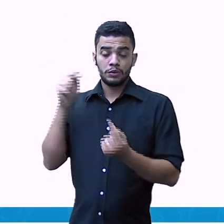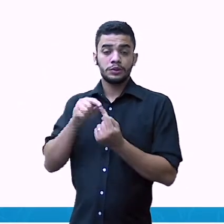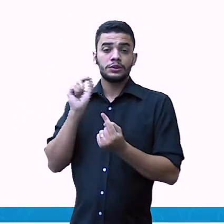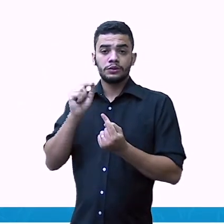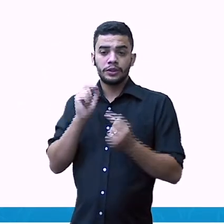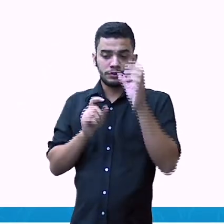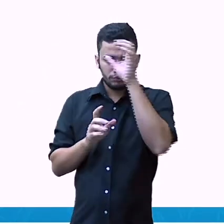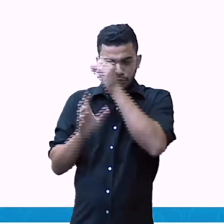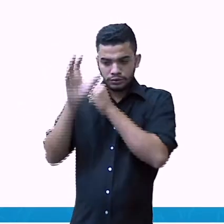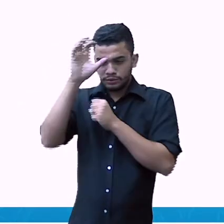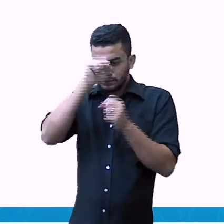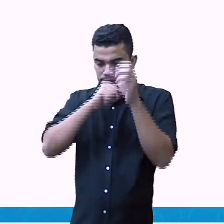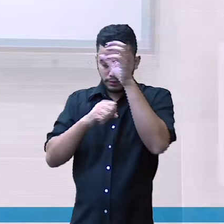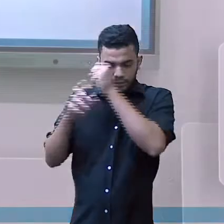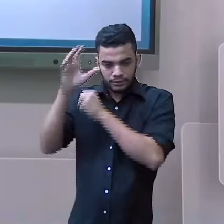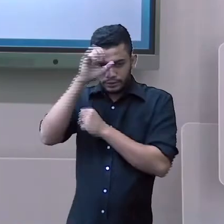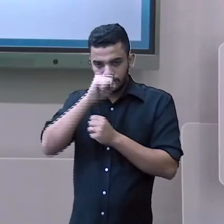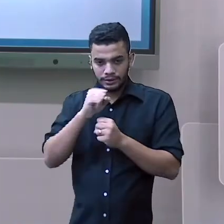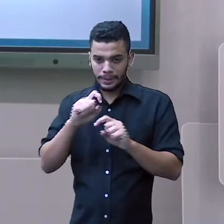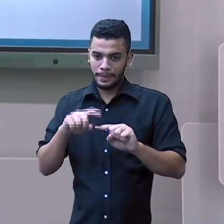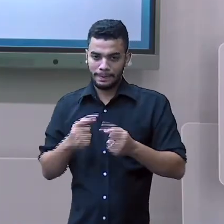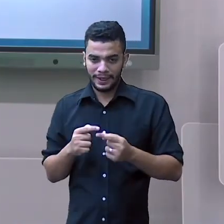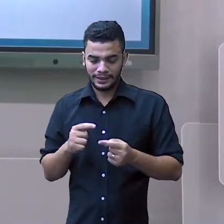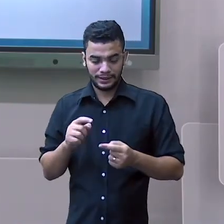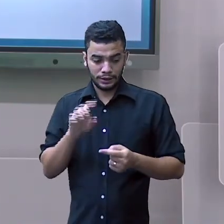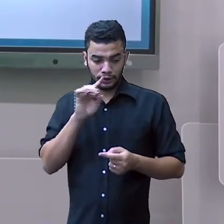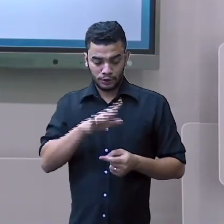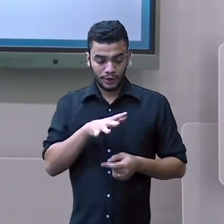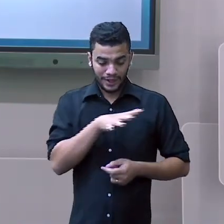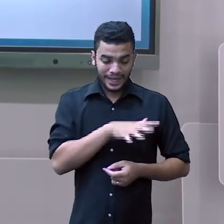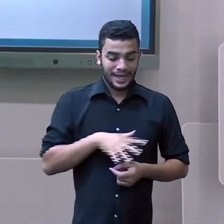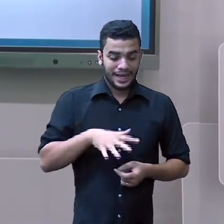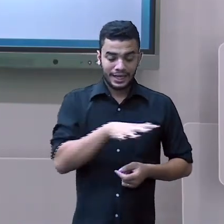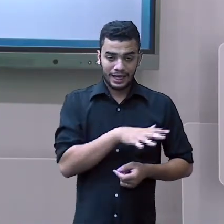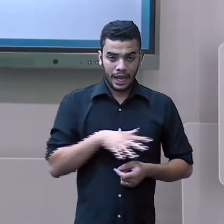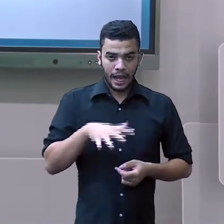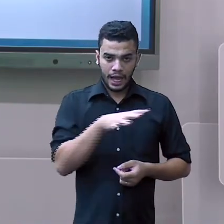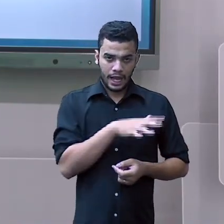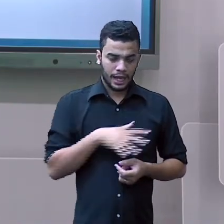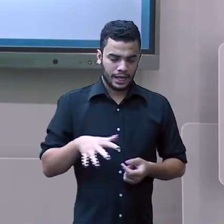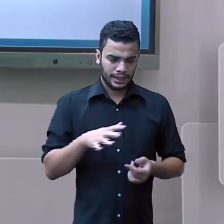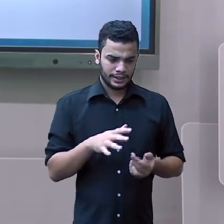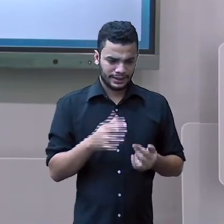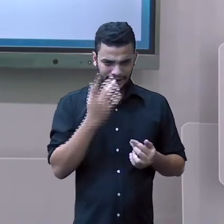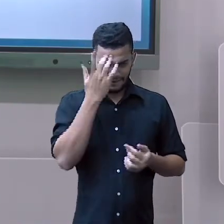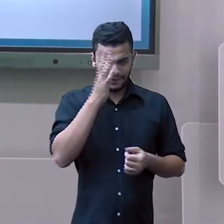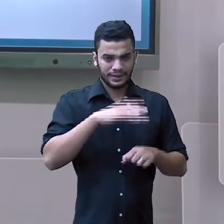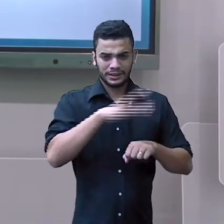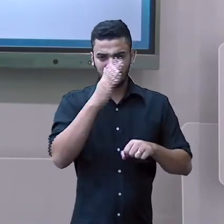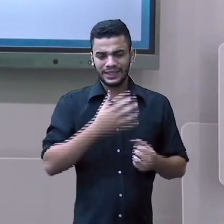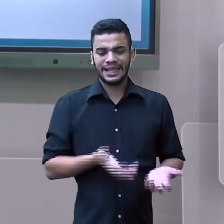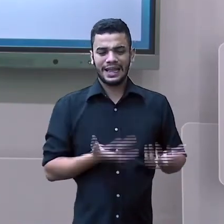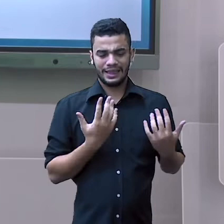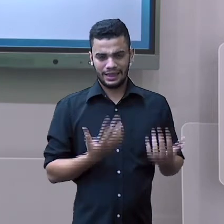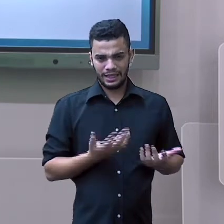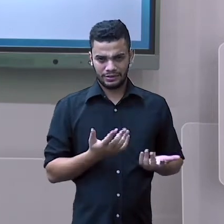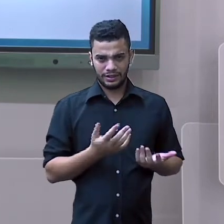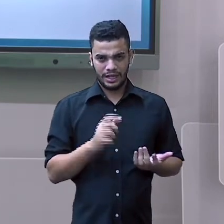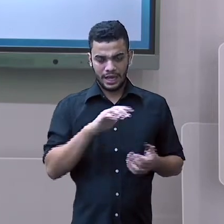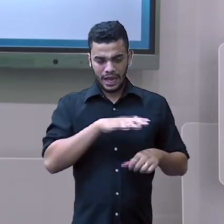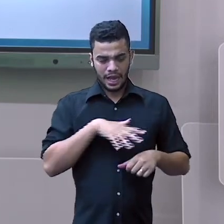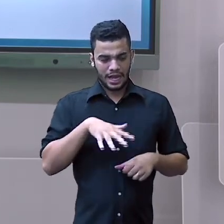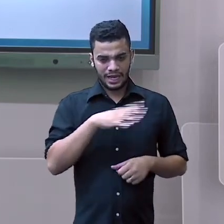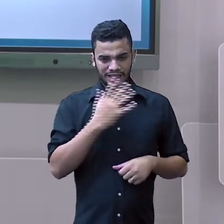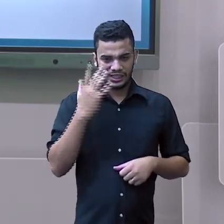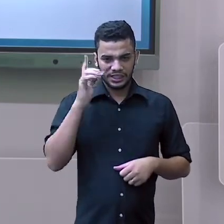bem, até os 14 anos, pela nossa lei, é proibido que se